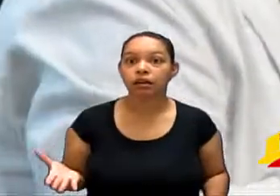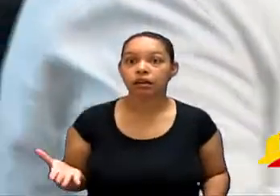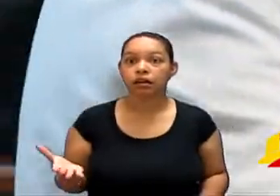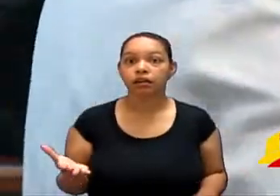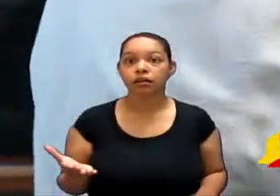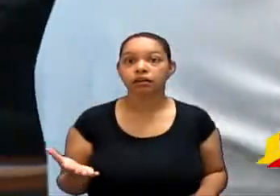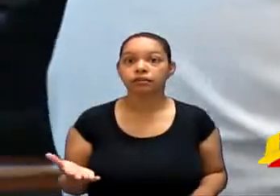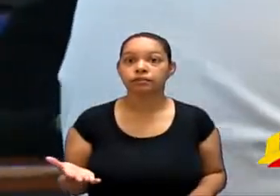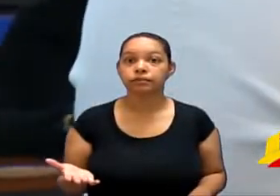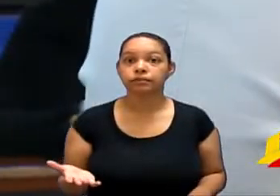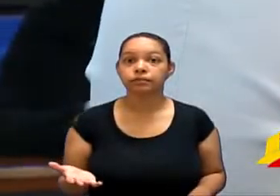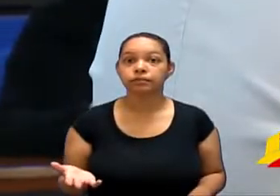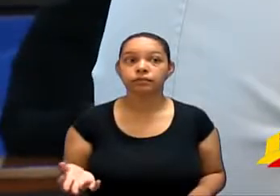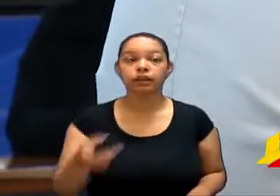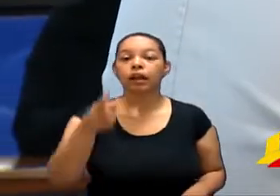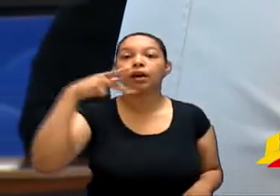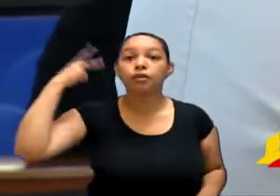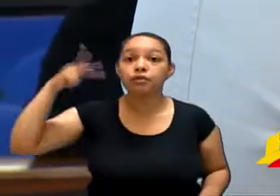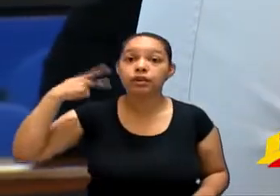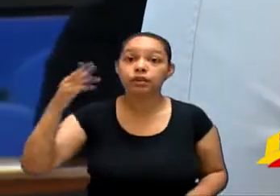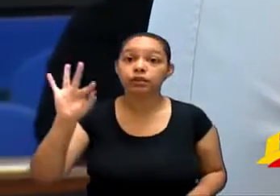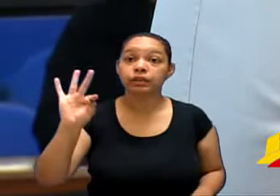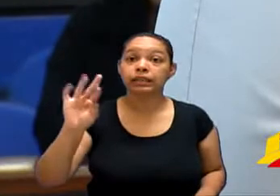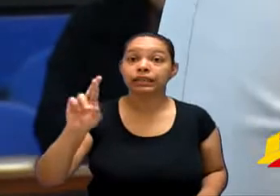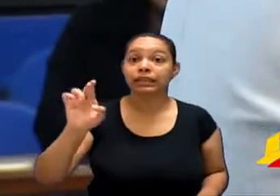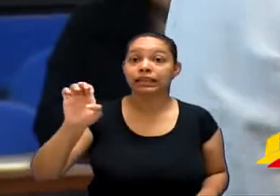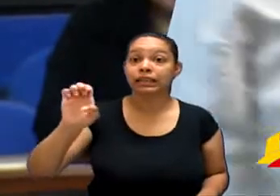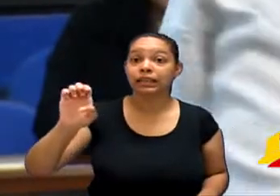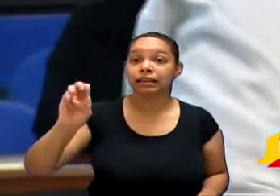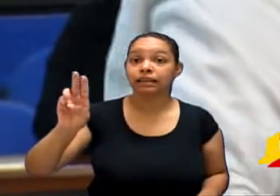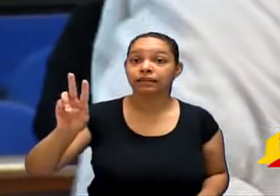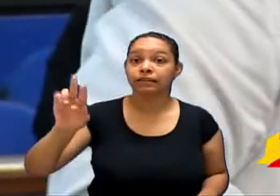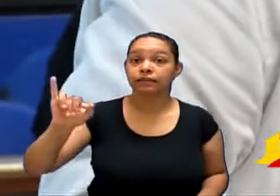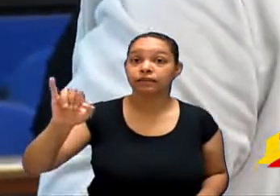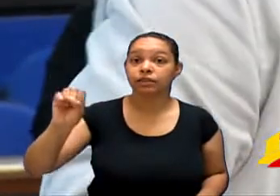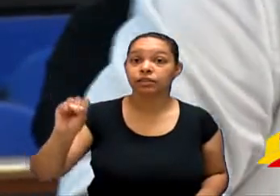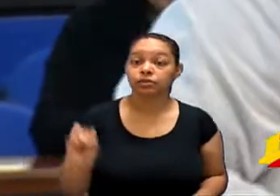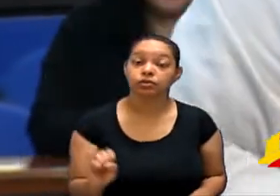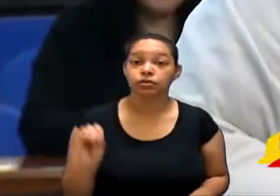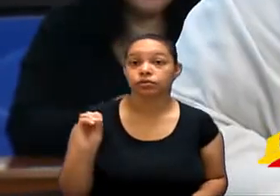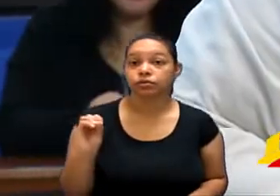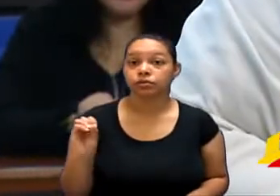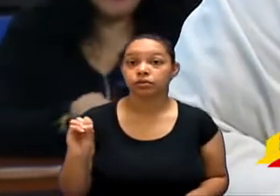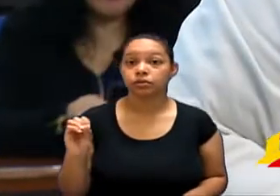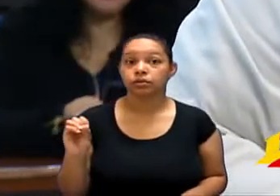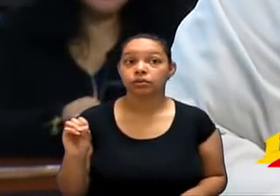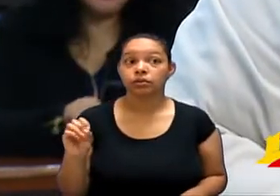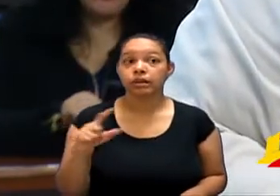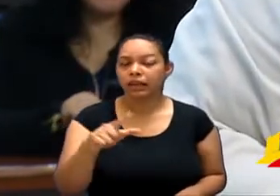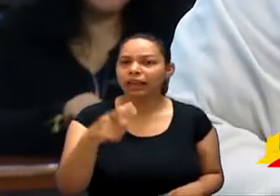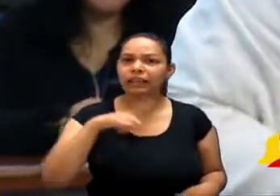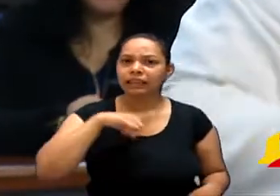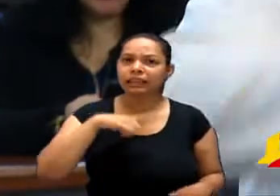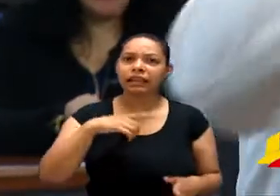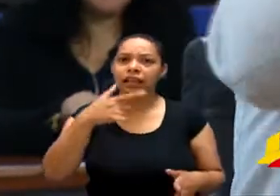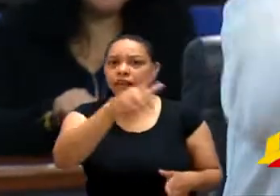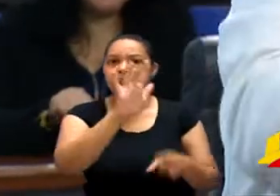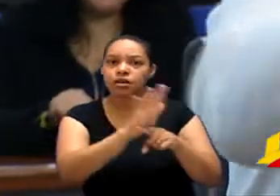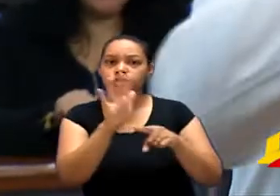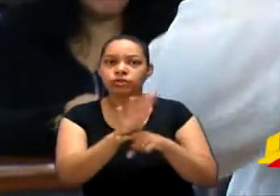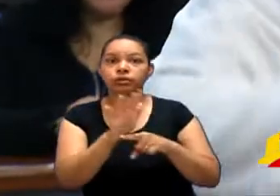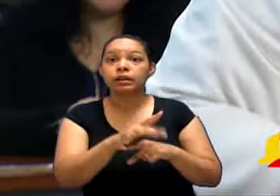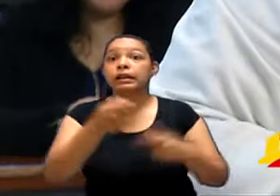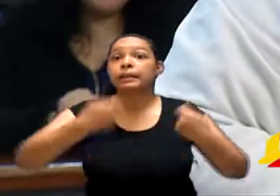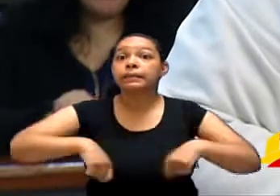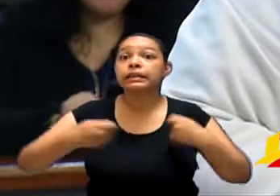o vereador Treviso tem lá a sua a sua assessora precisando